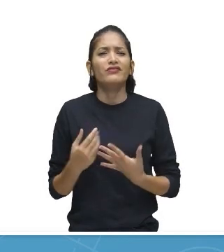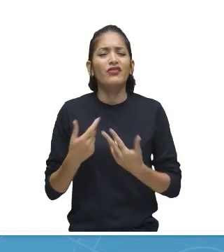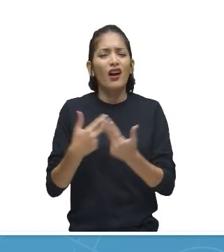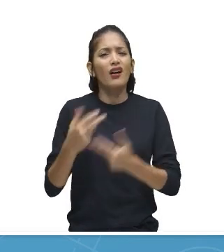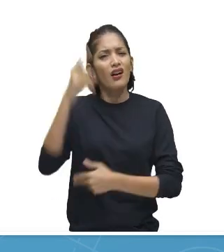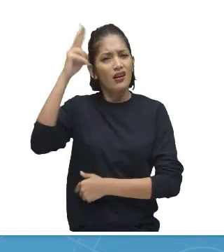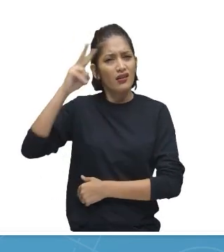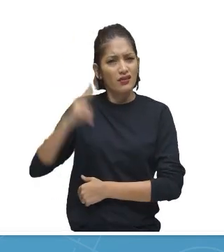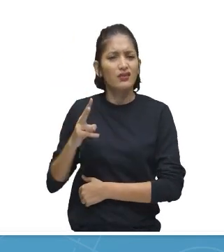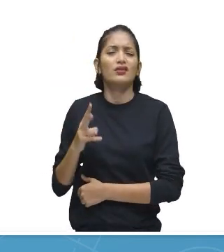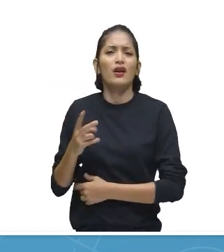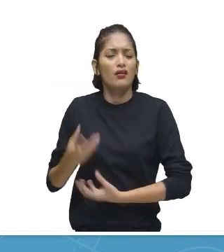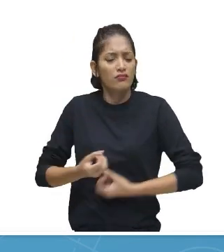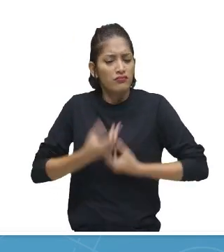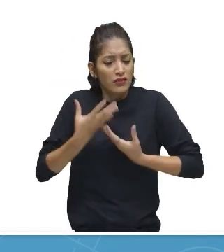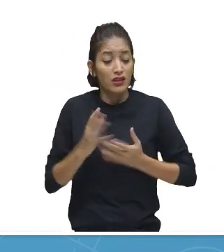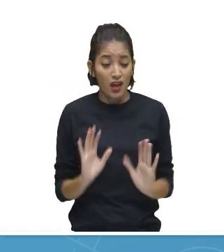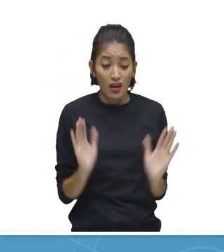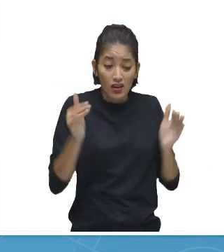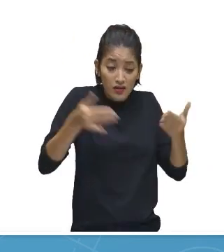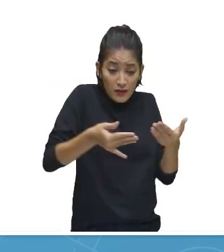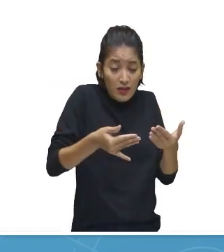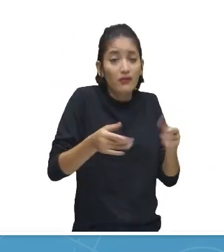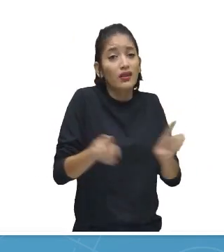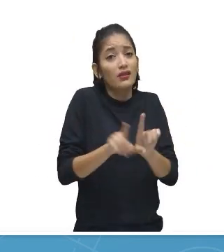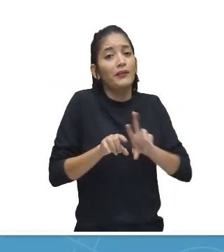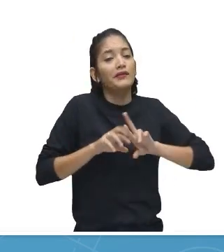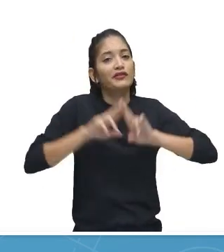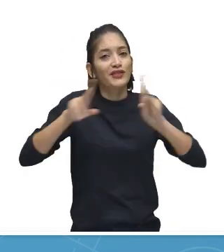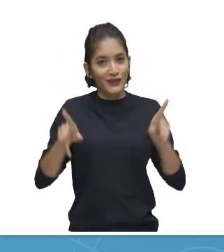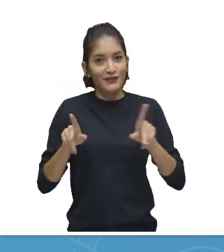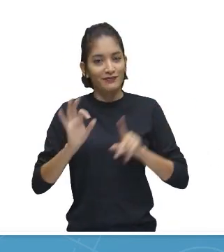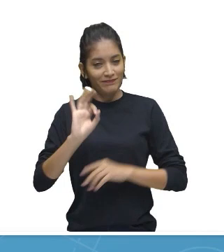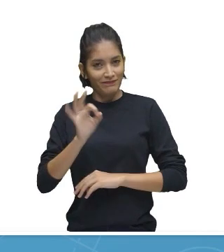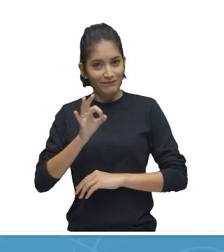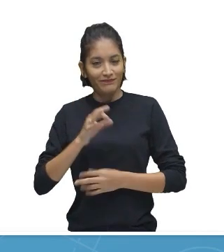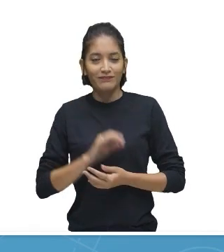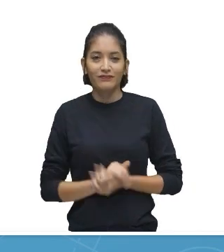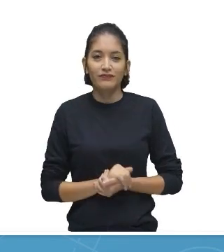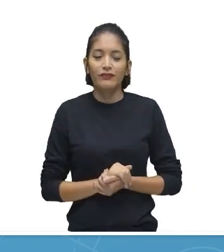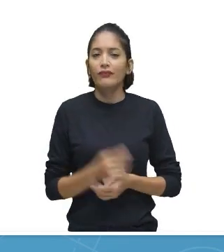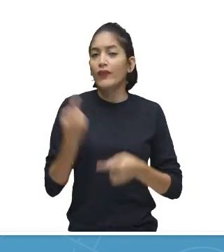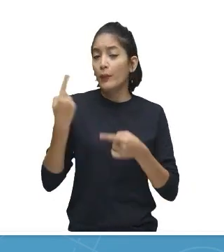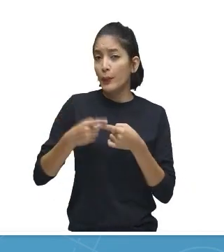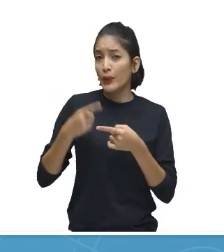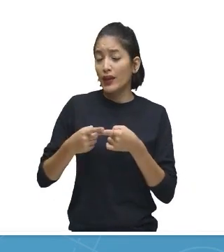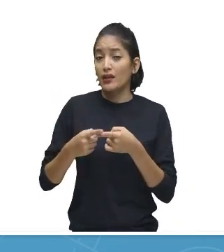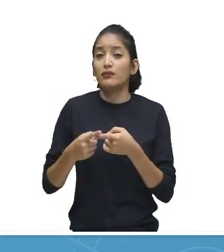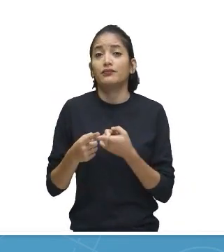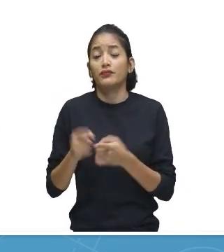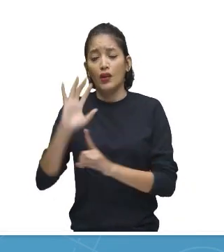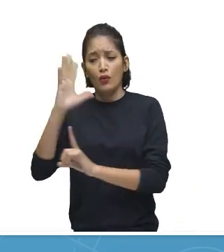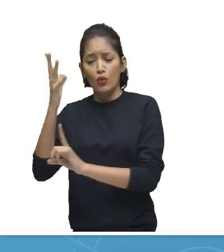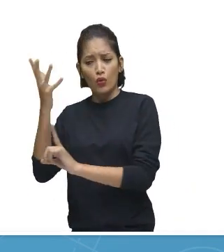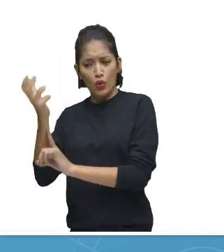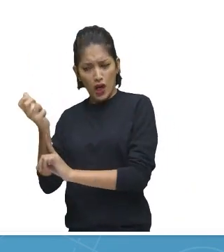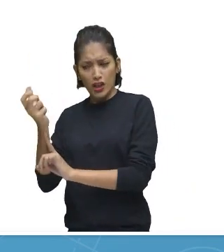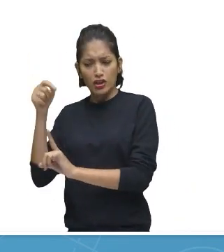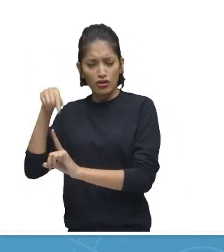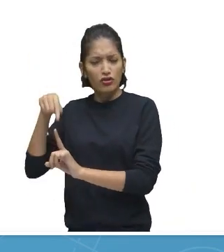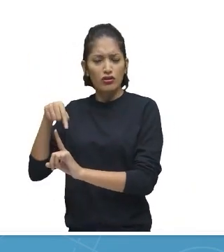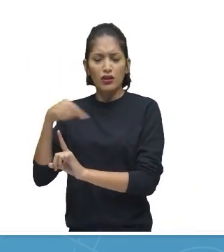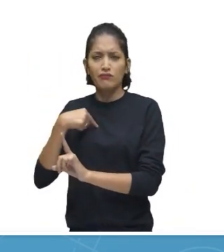produção artística específica e diferente, certo? Então, porque o artista ele vai tendo